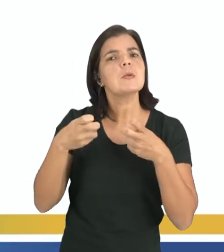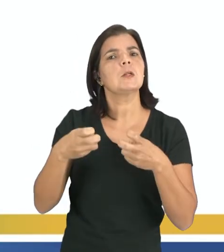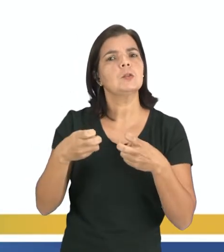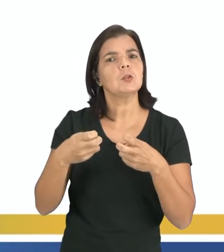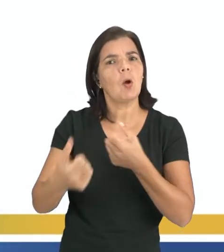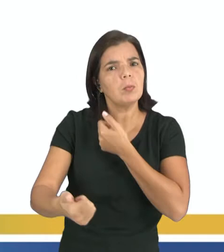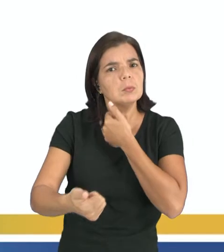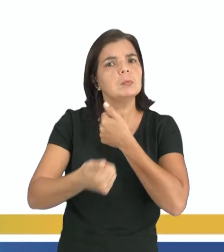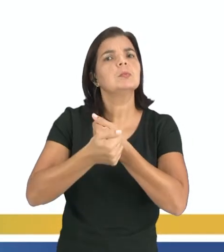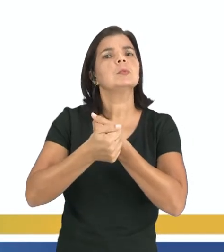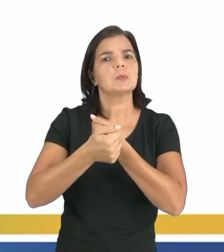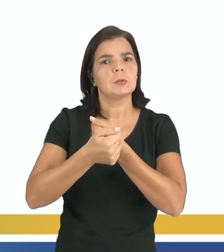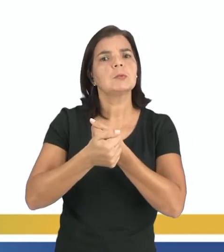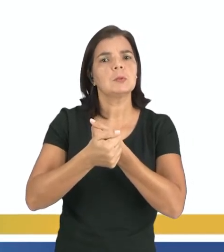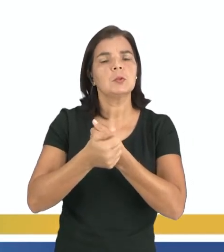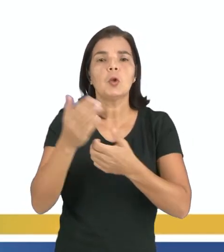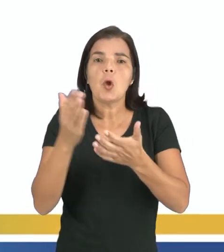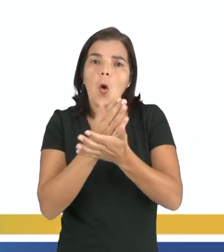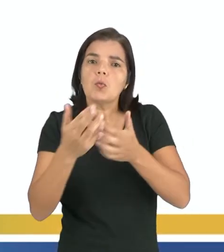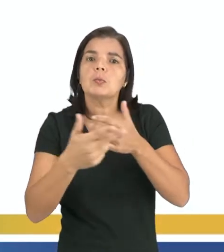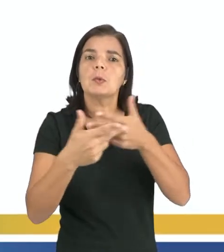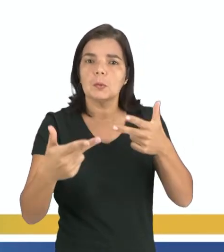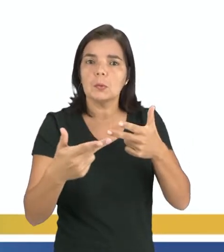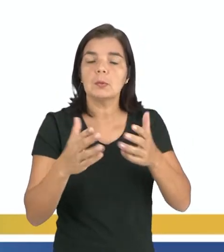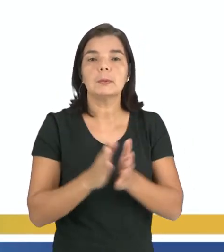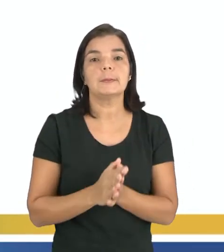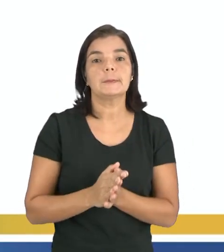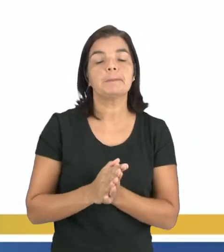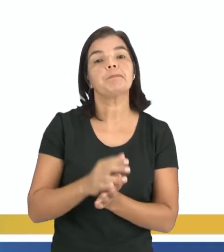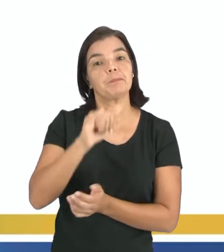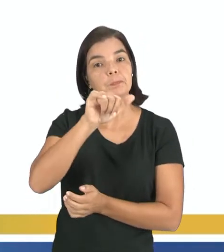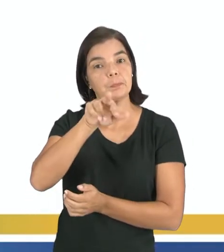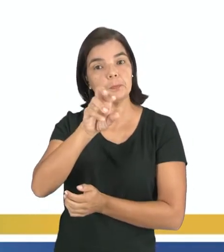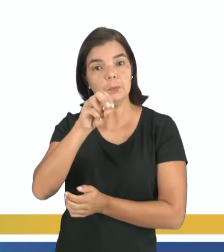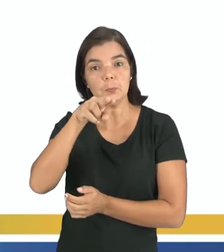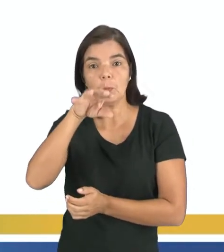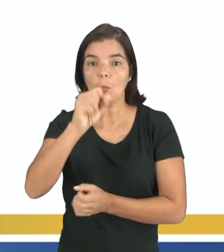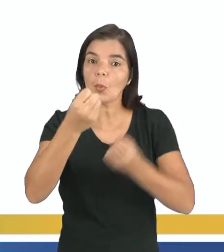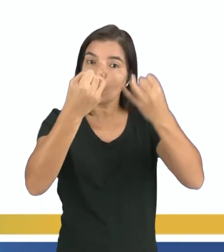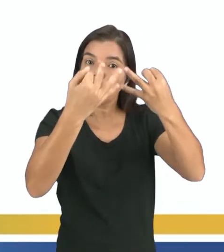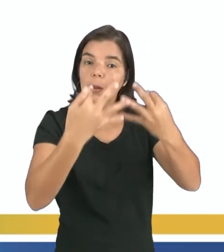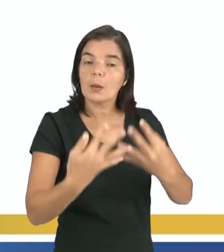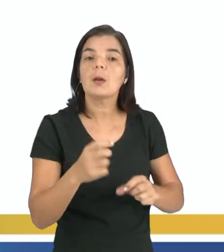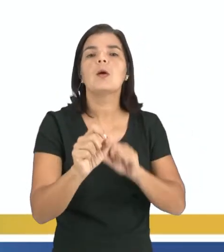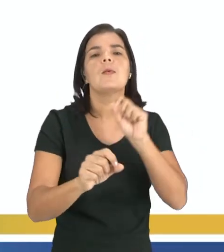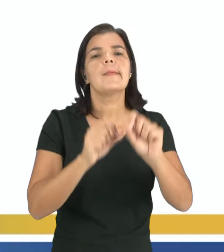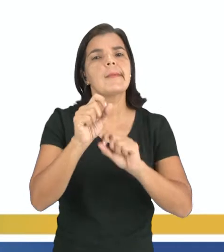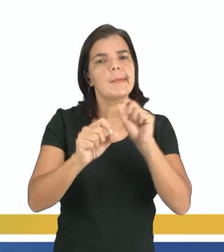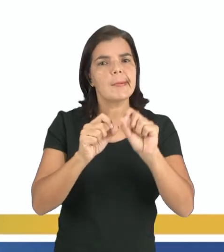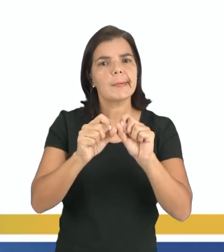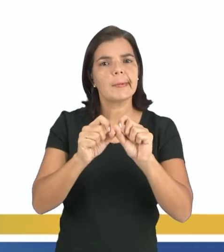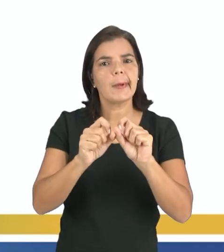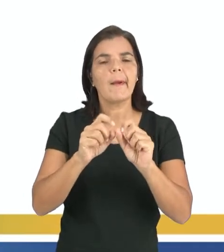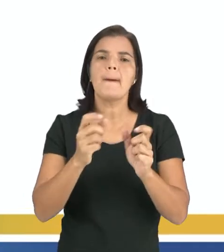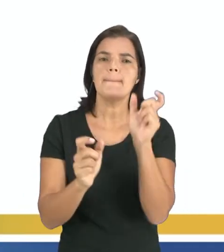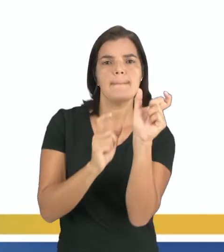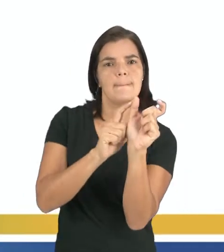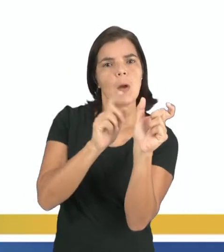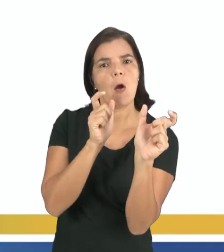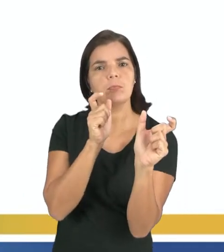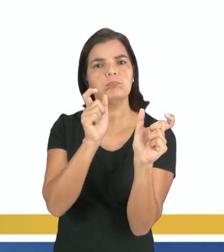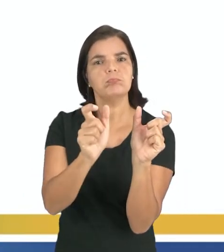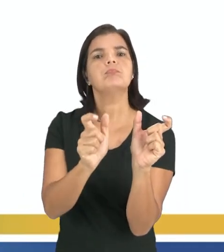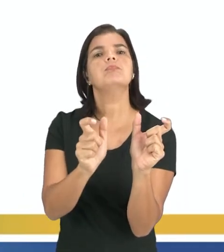estão aproximadas, né, ali de alguma forma. A ironia, segundo as definições, é o ato de invocar palavras